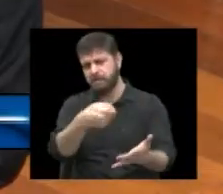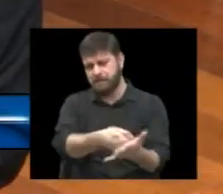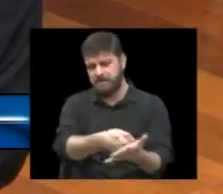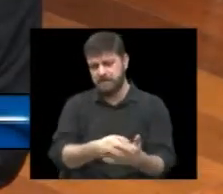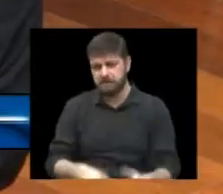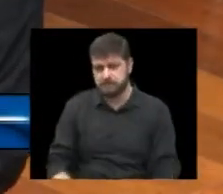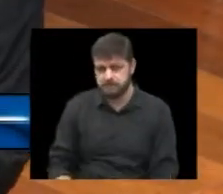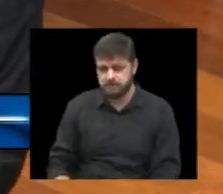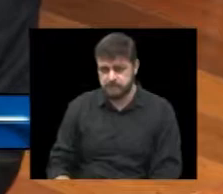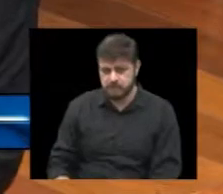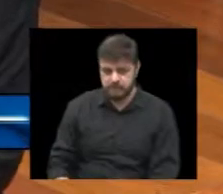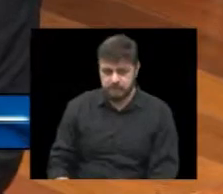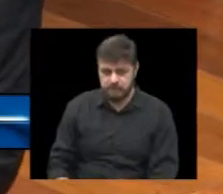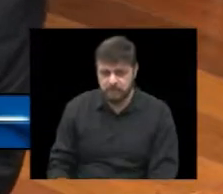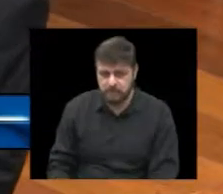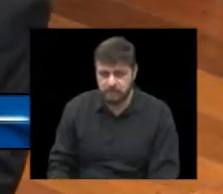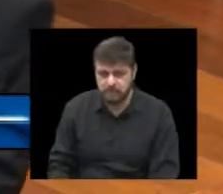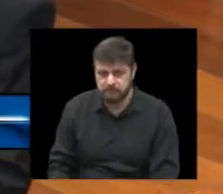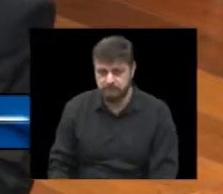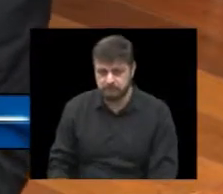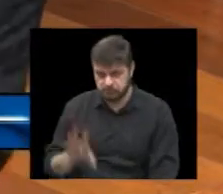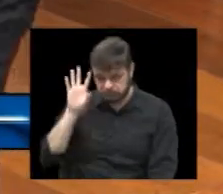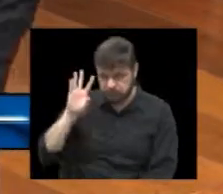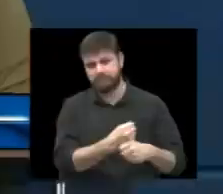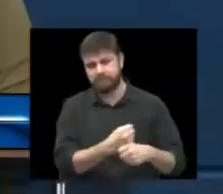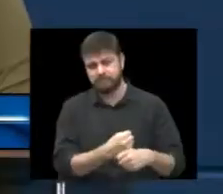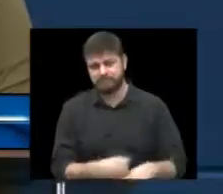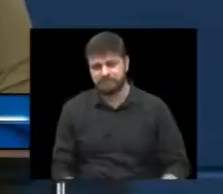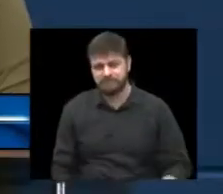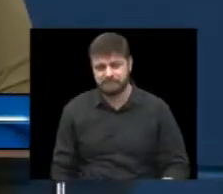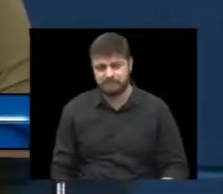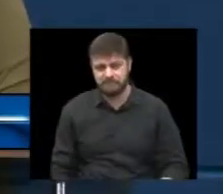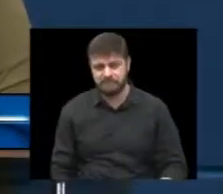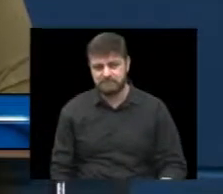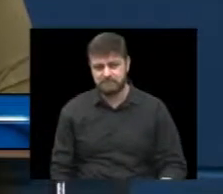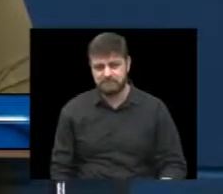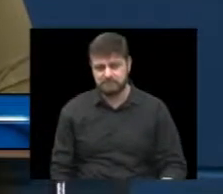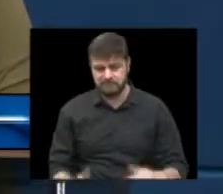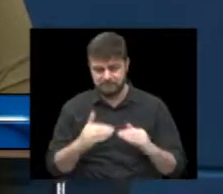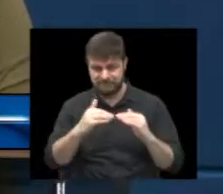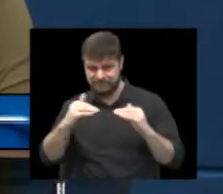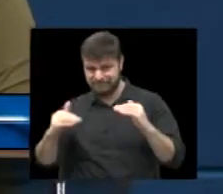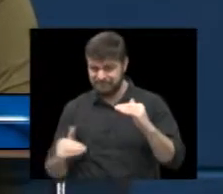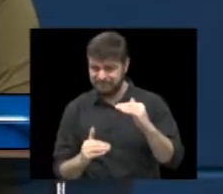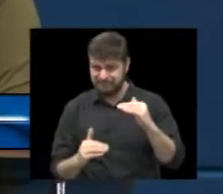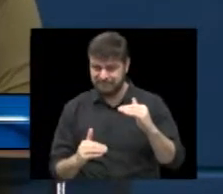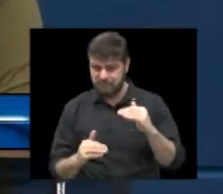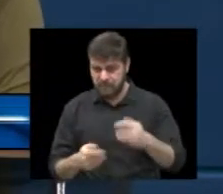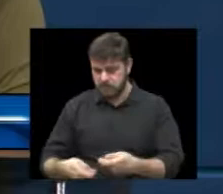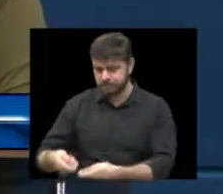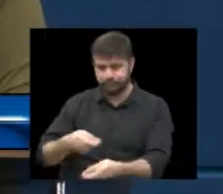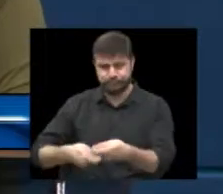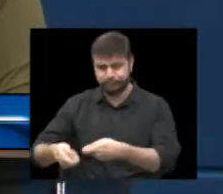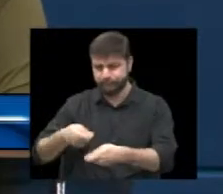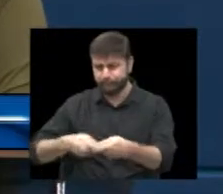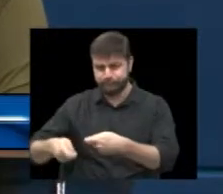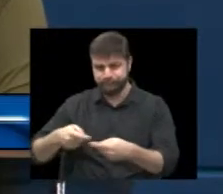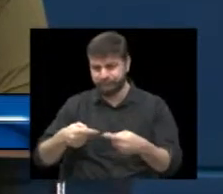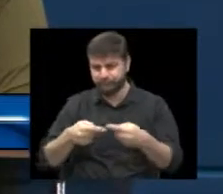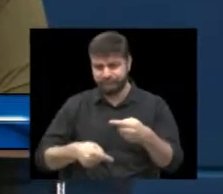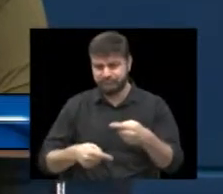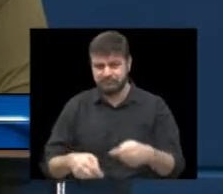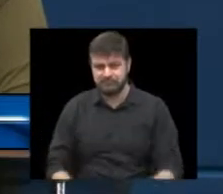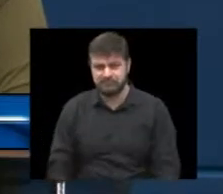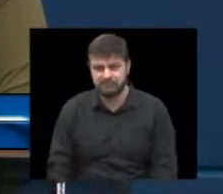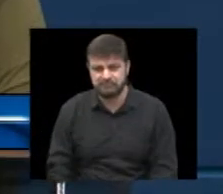e debateram questões envolvendo o projeto. Mariana Conte questionou o fato dos descontos tornarem os juros sobre